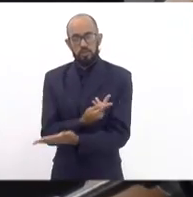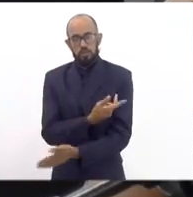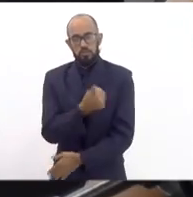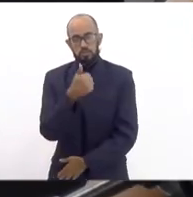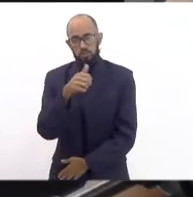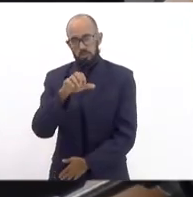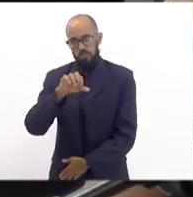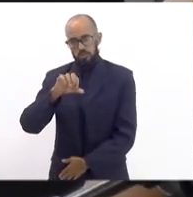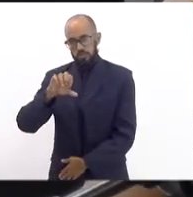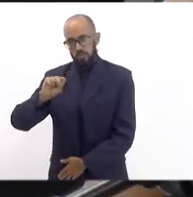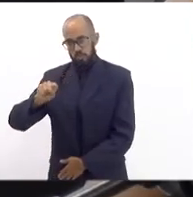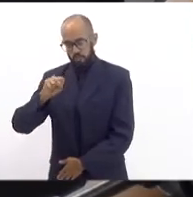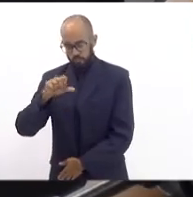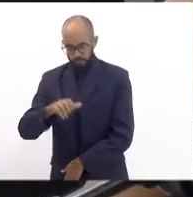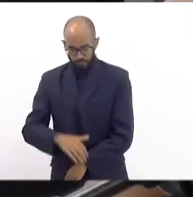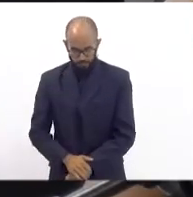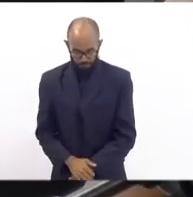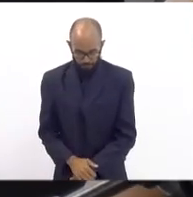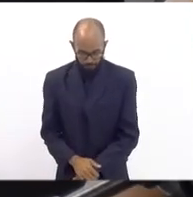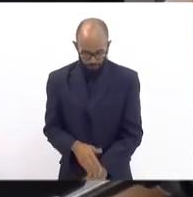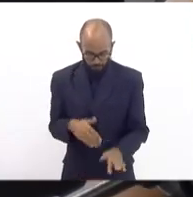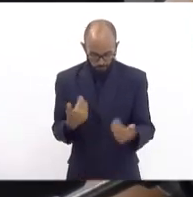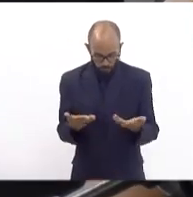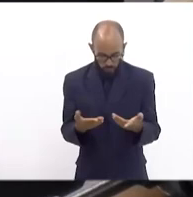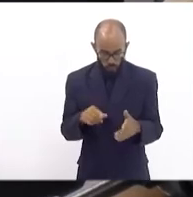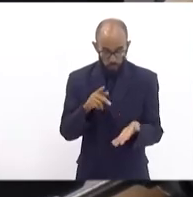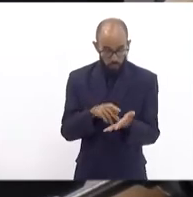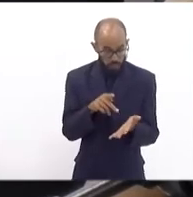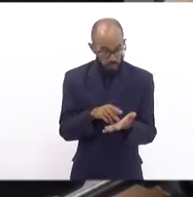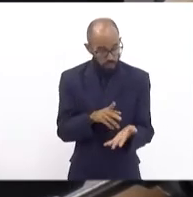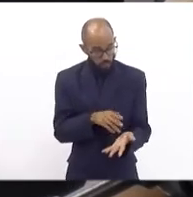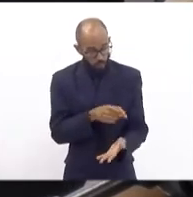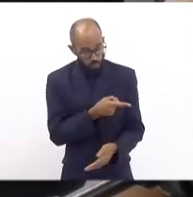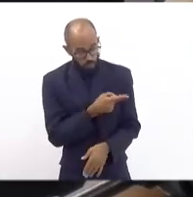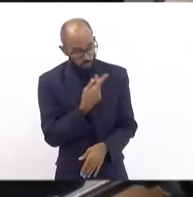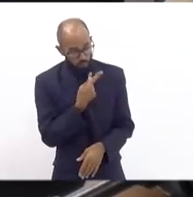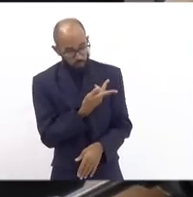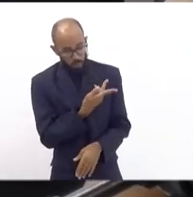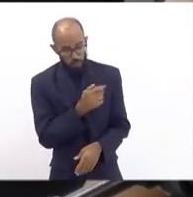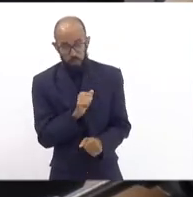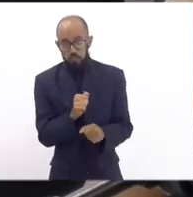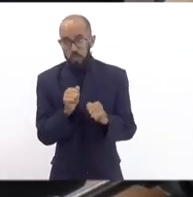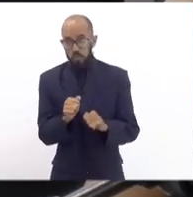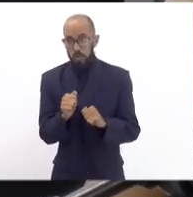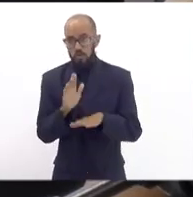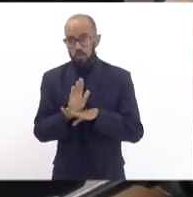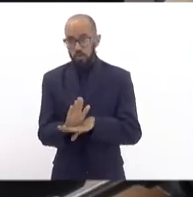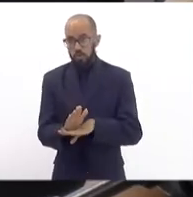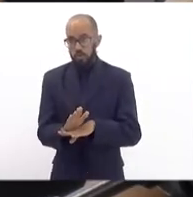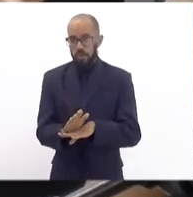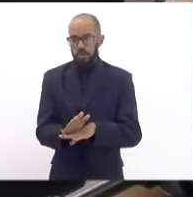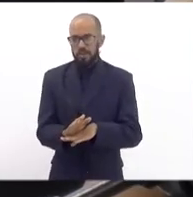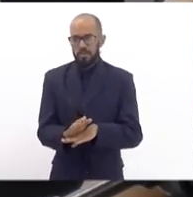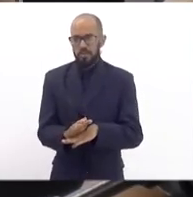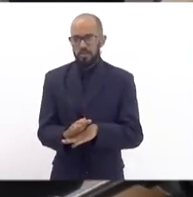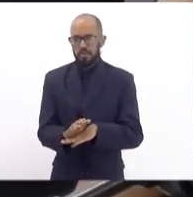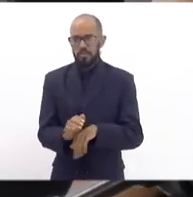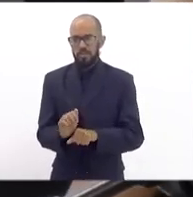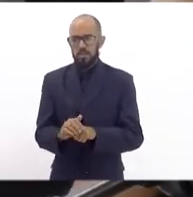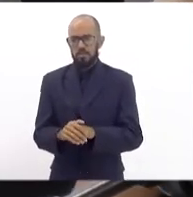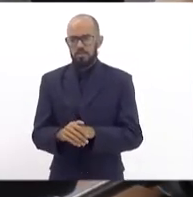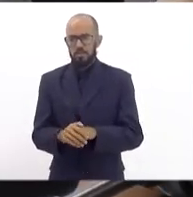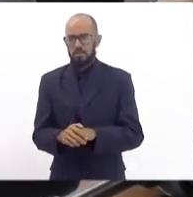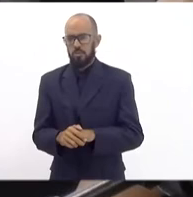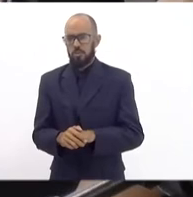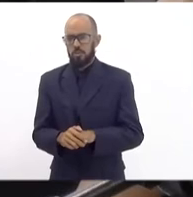98. Né? Então, exatamente do senhor colaborar um pouco com a gente. Na ausência de dados, a